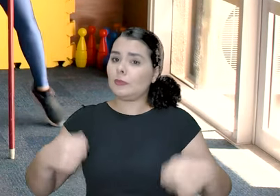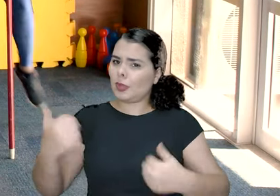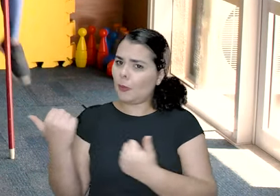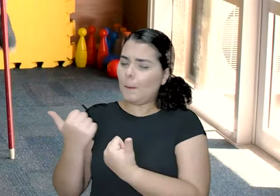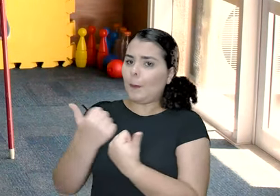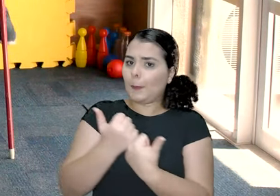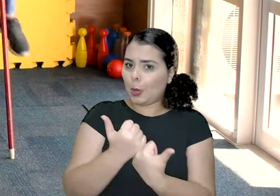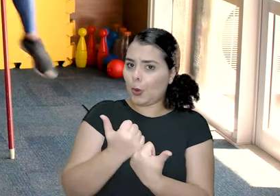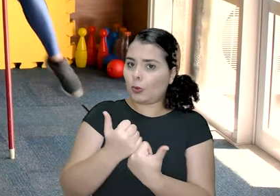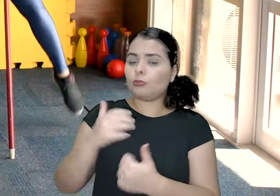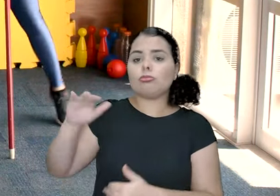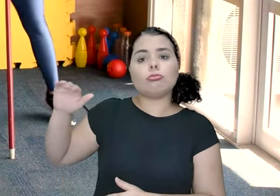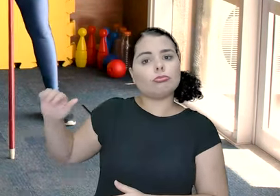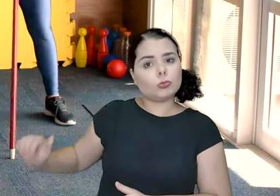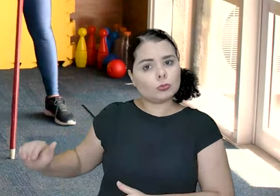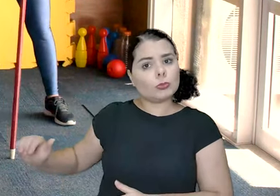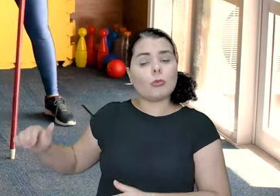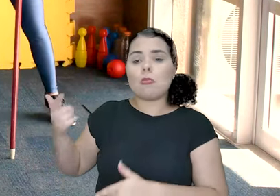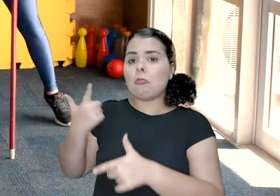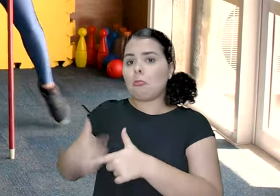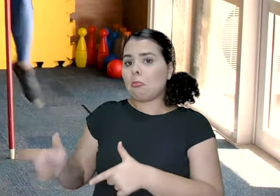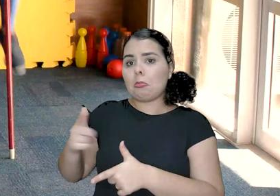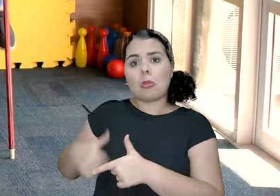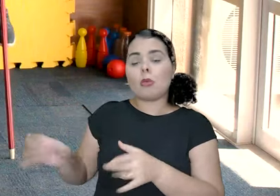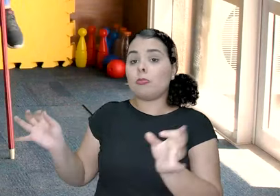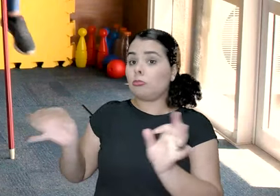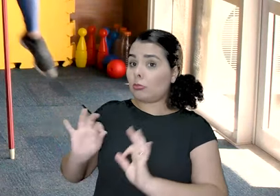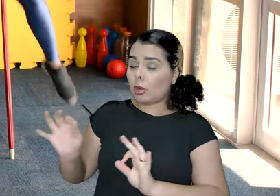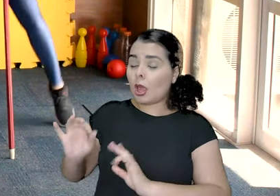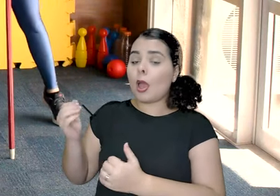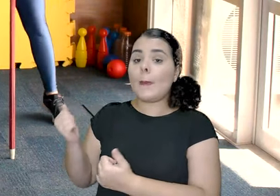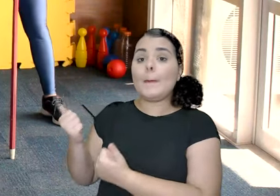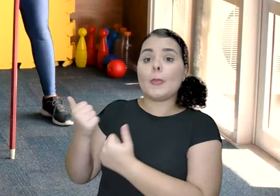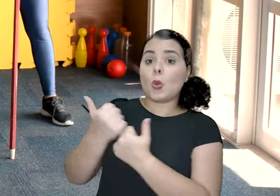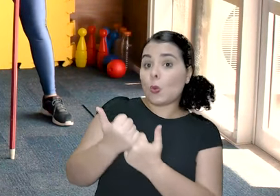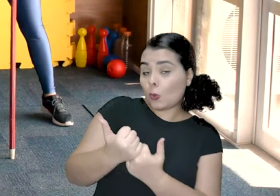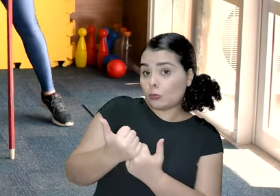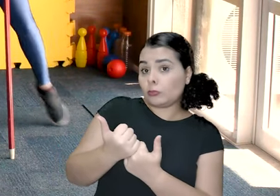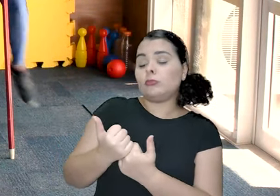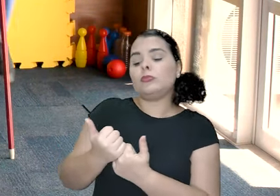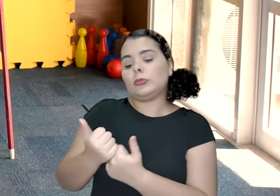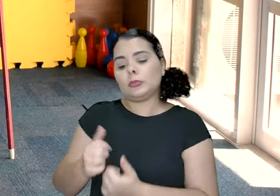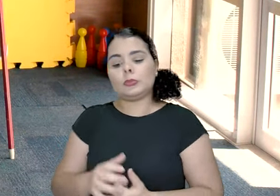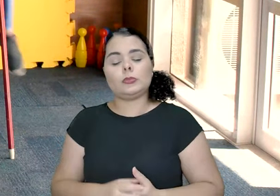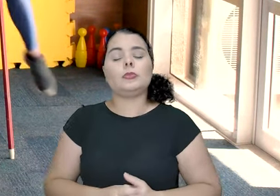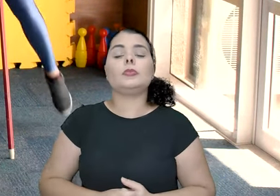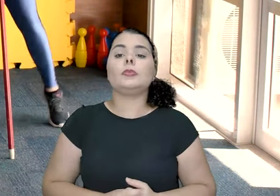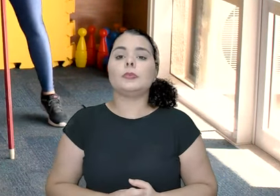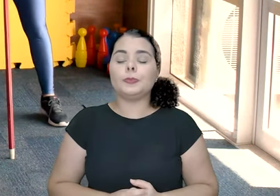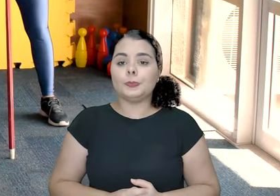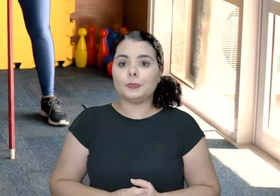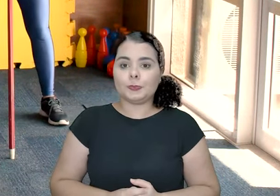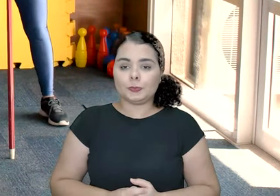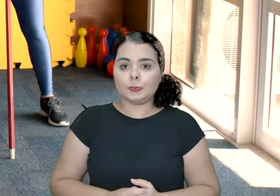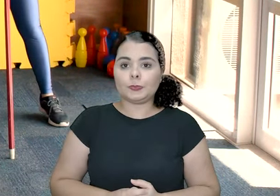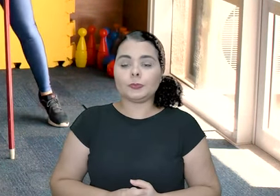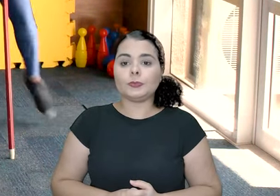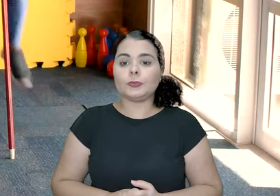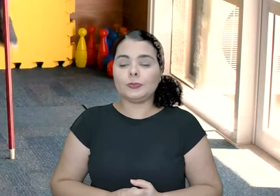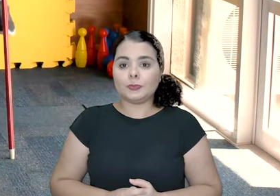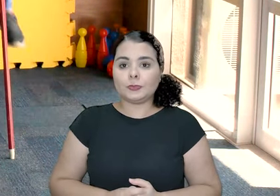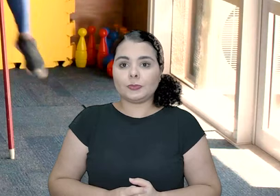se reorganizar? Não tem problema. Apoia. Pegou o jeitinho de novo? Volta. Isso